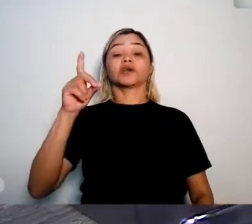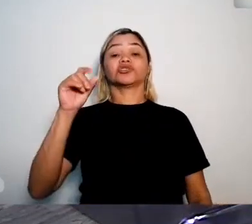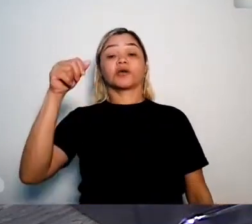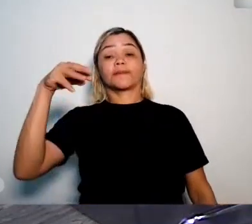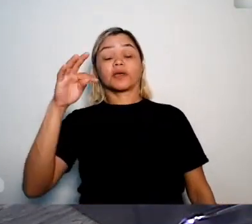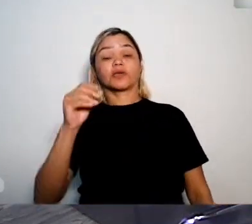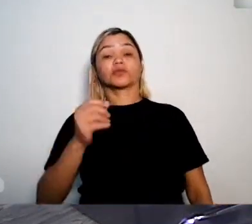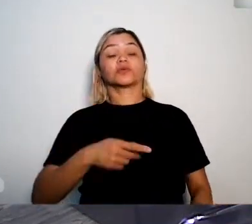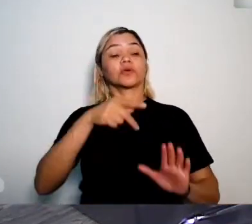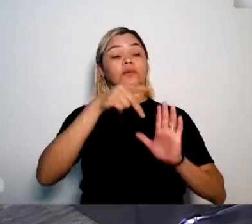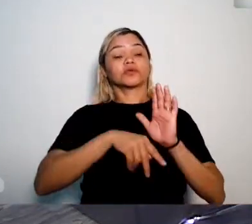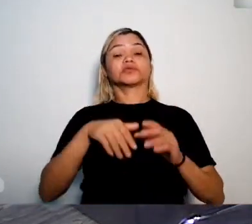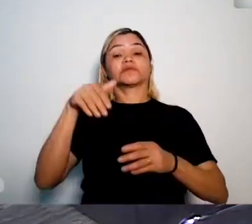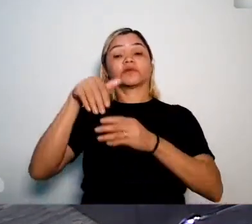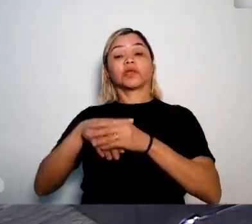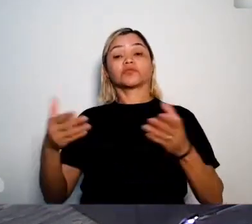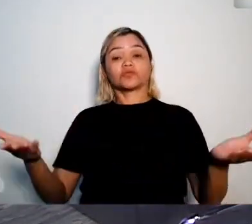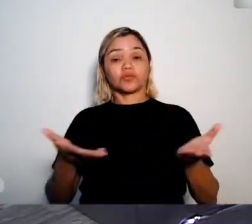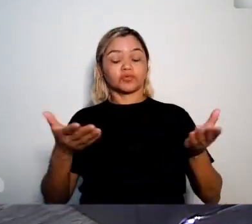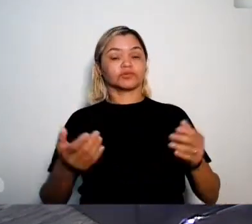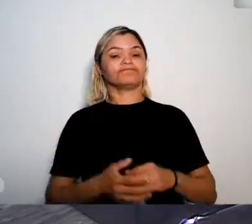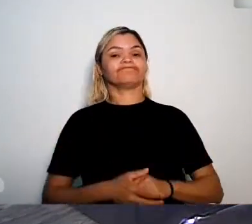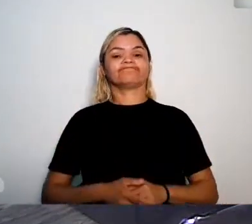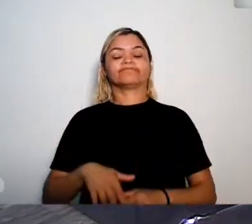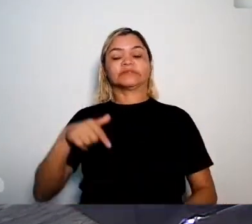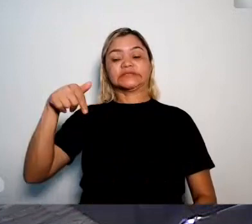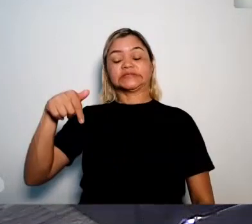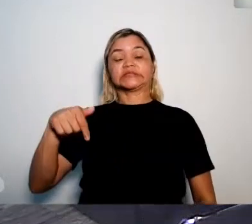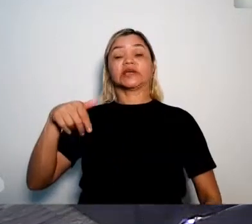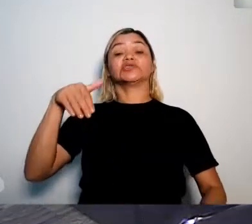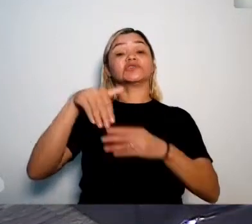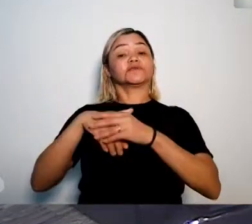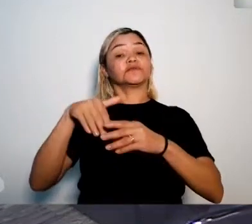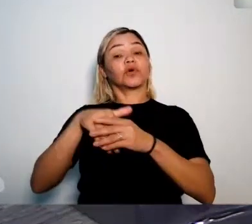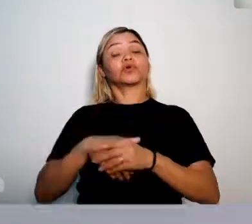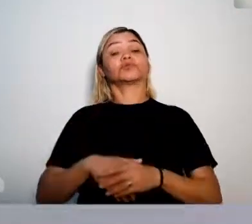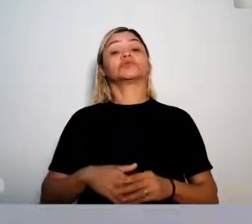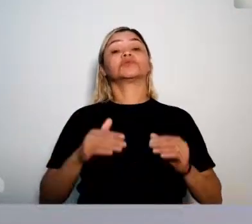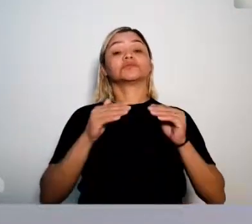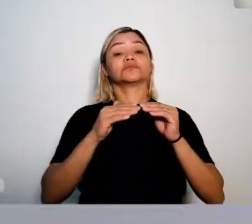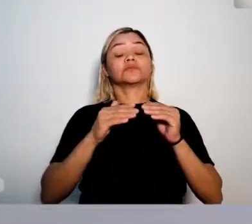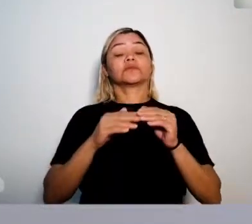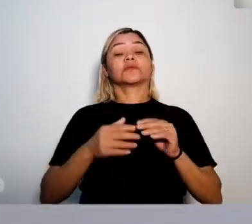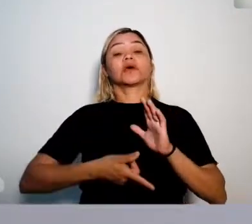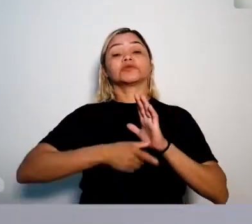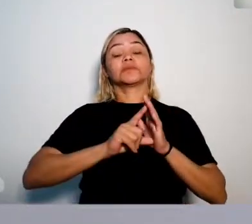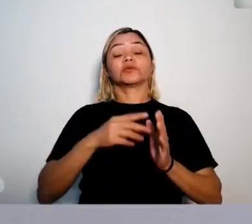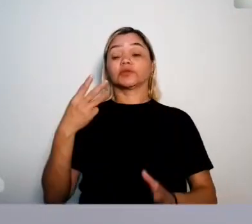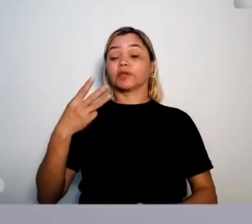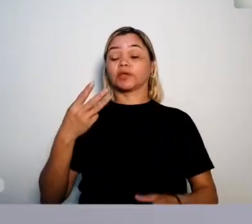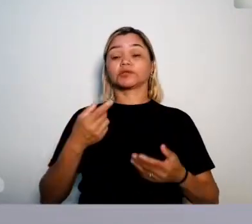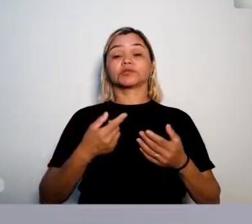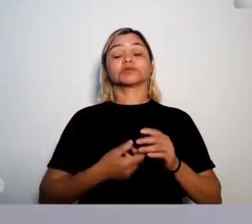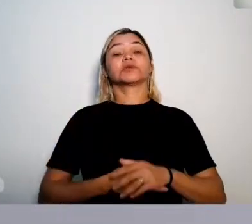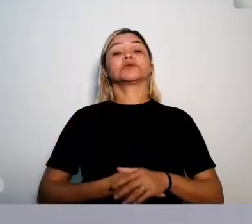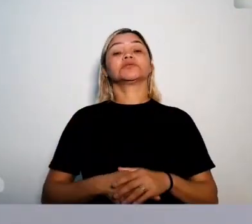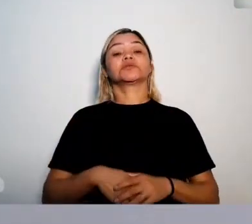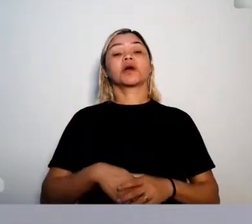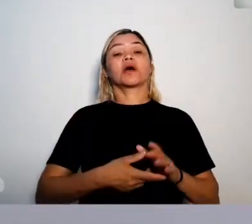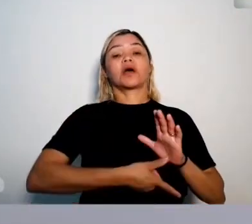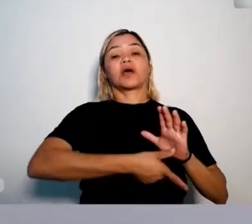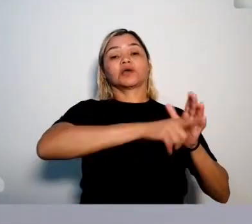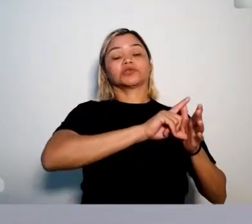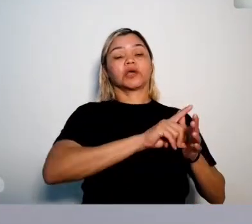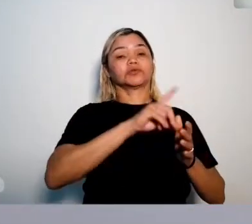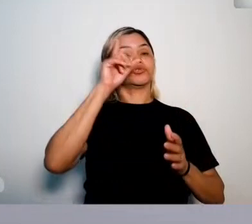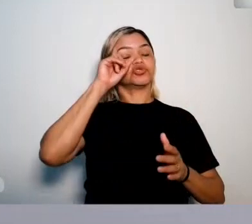hoje. Com 7 votos favoráveis ao adiamento, 3 votos contrários, está adiado. Vota no dia 9